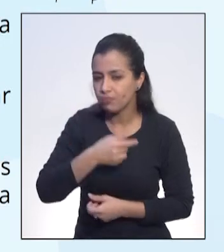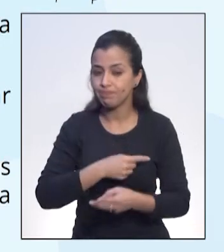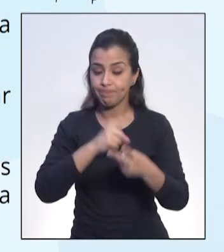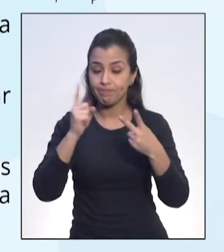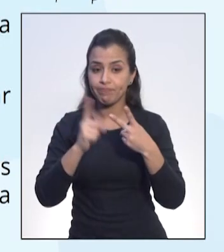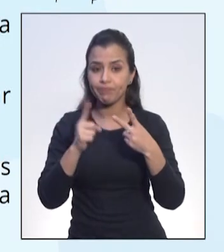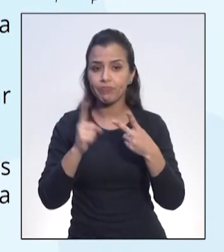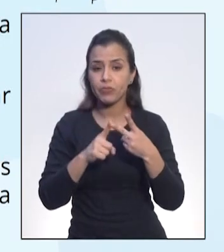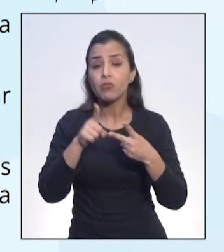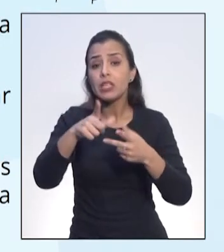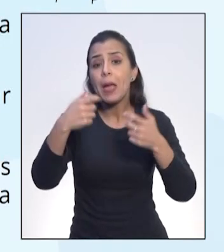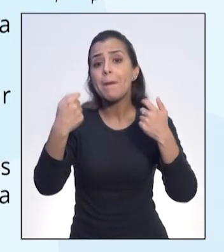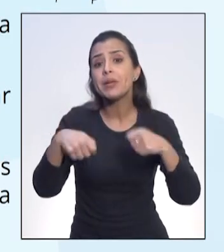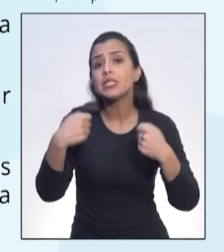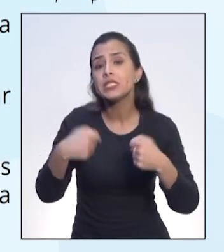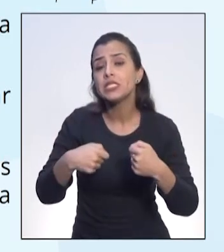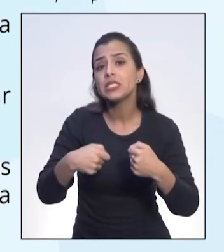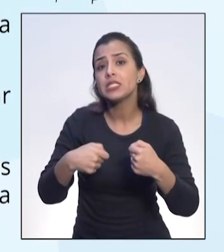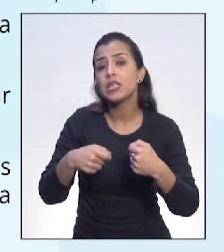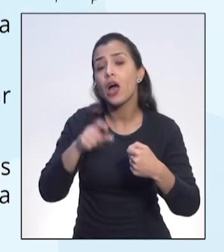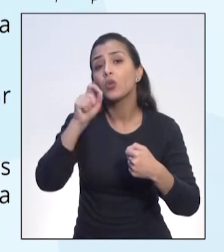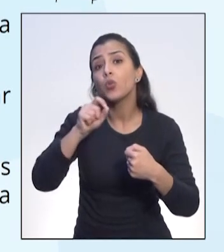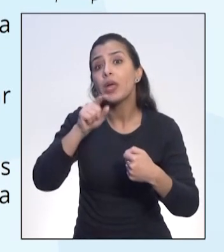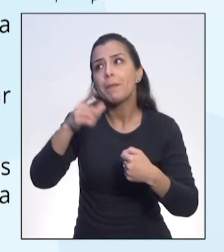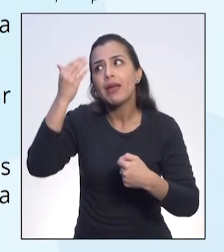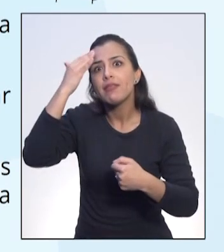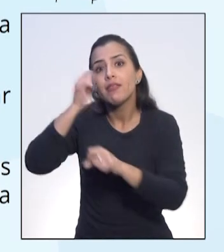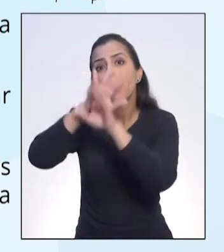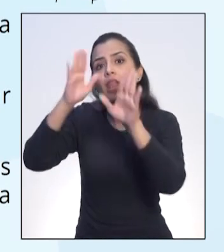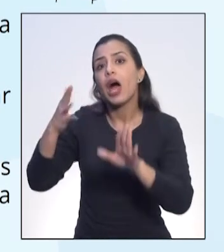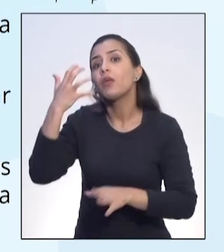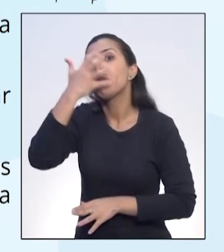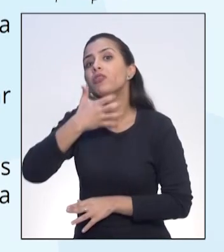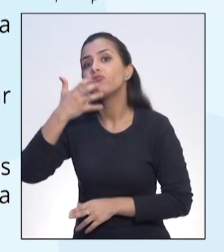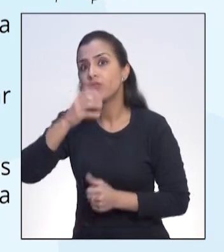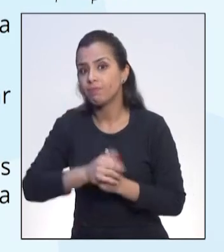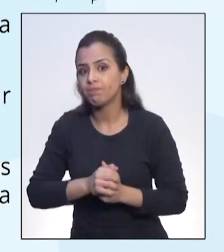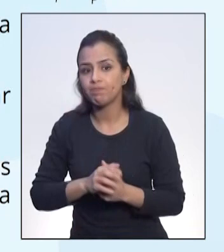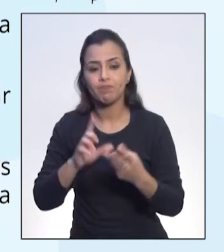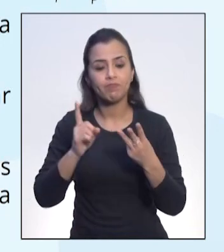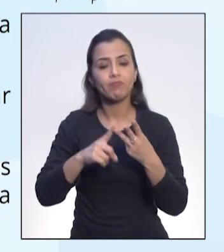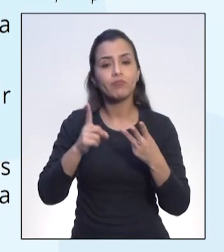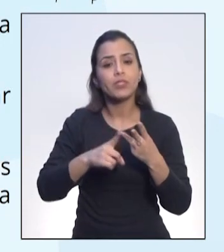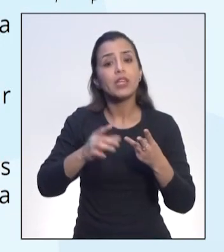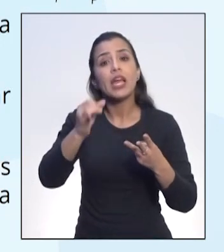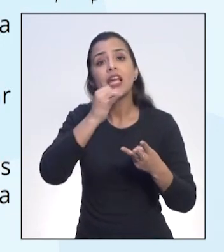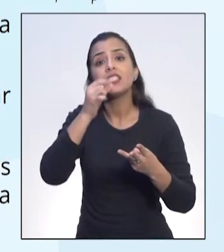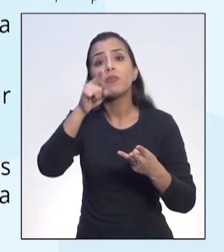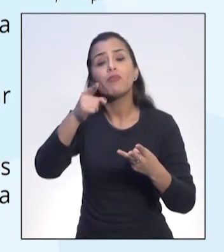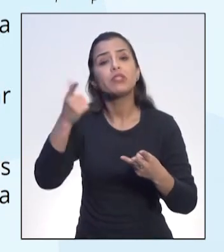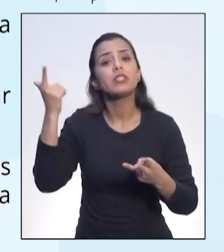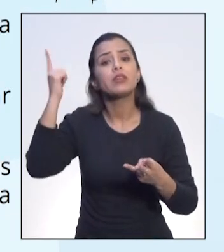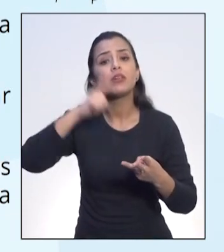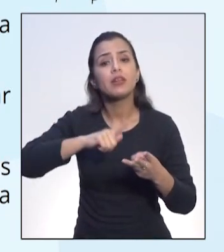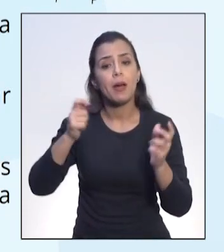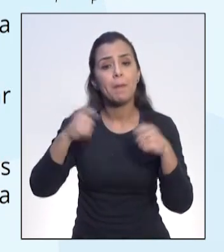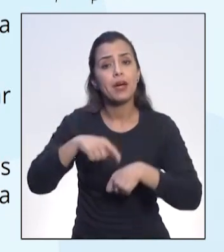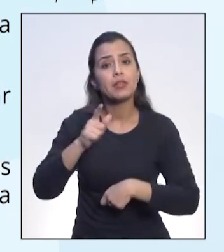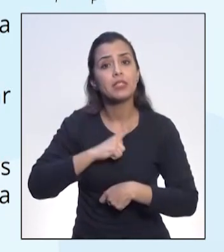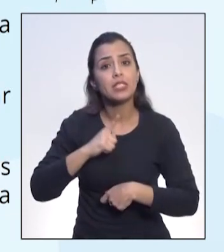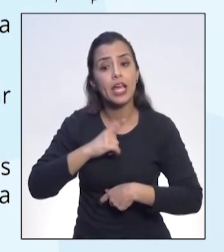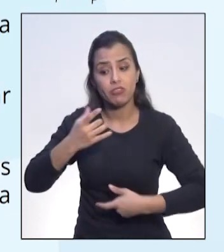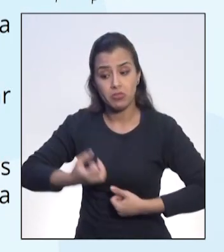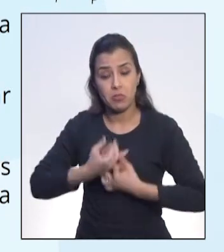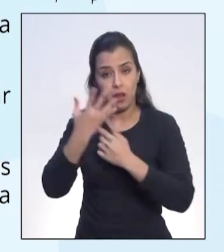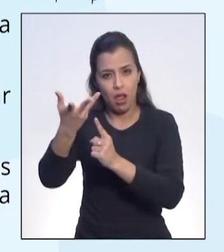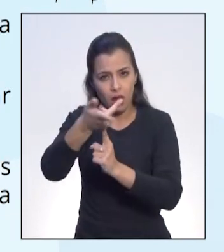necessário para você saber o que é estar apaixonado? E terceiro, que exemplo você consegue citar de expressões artísticas,